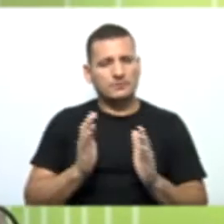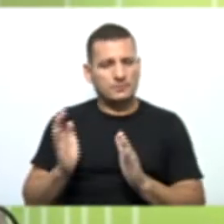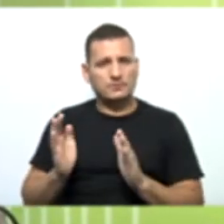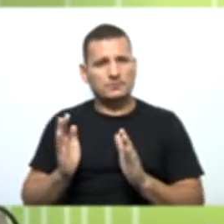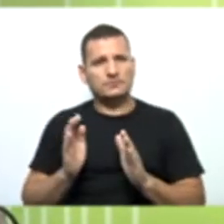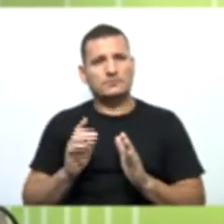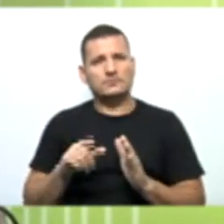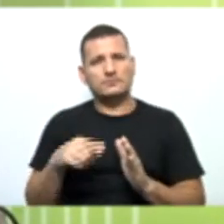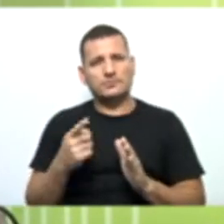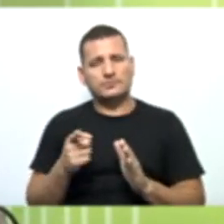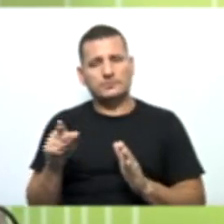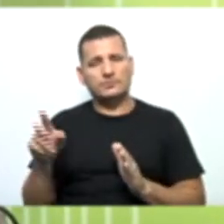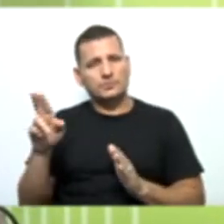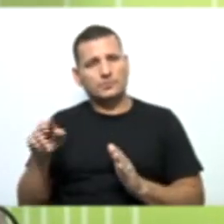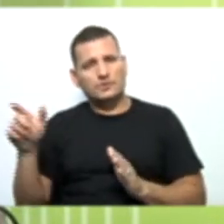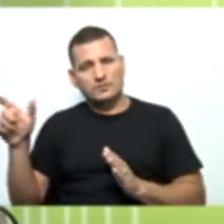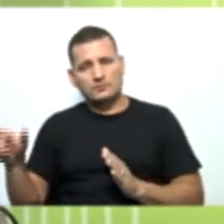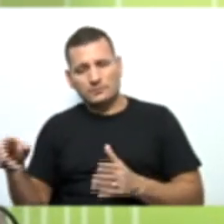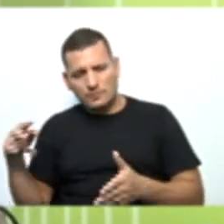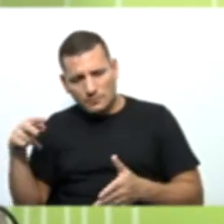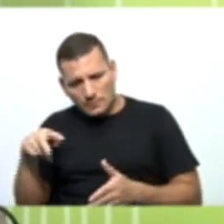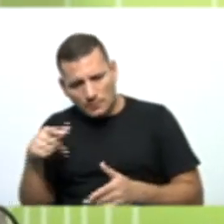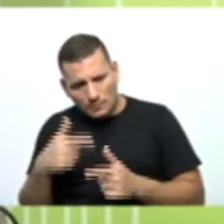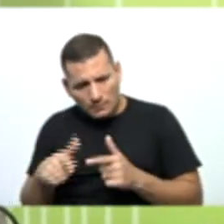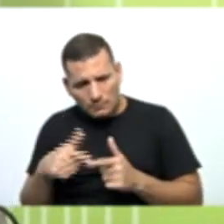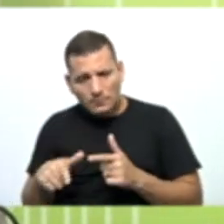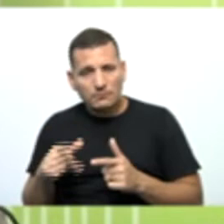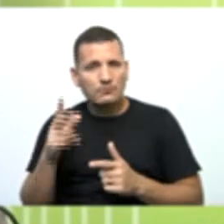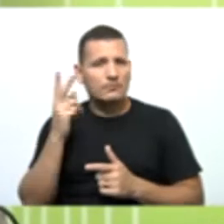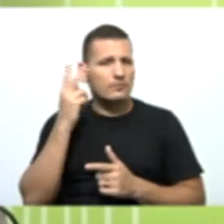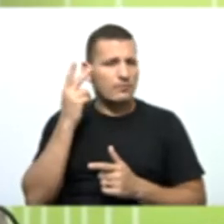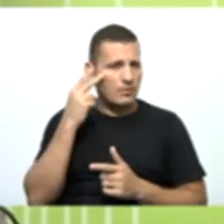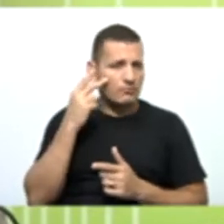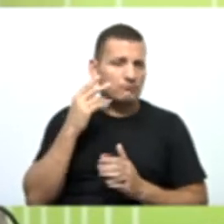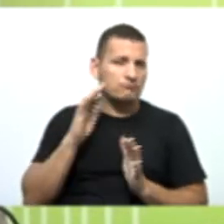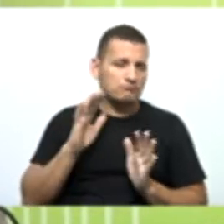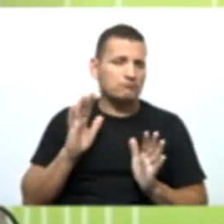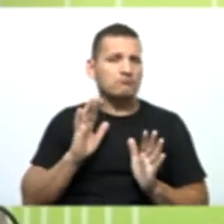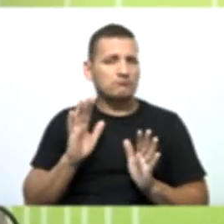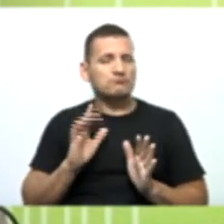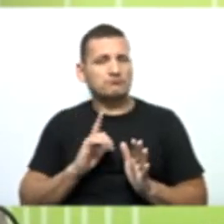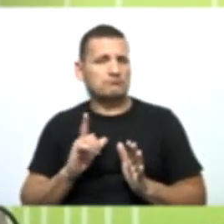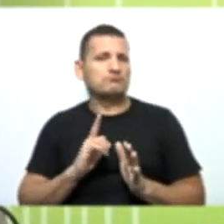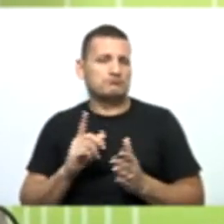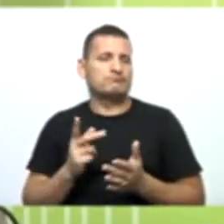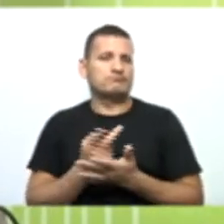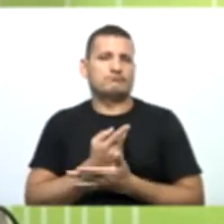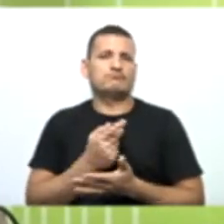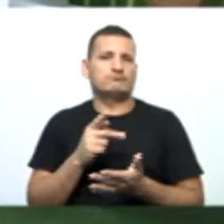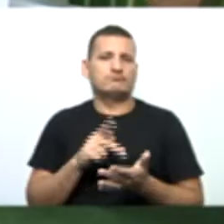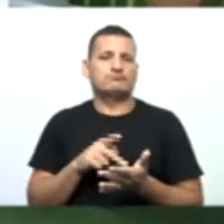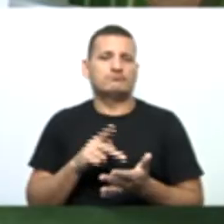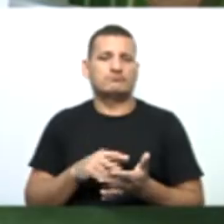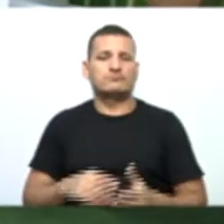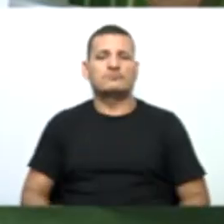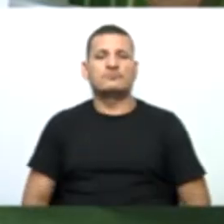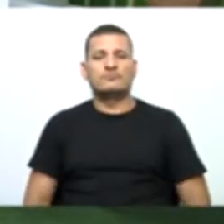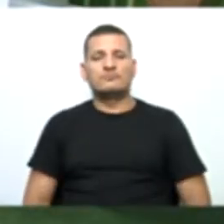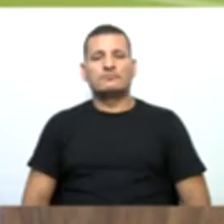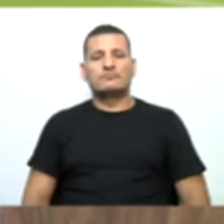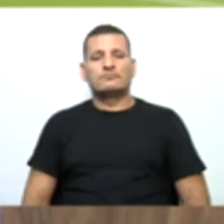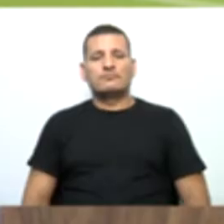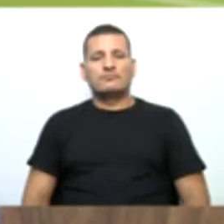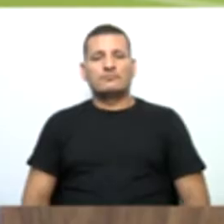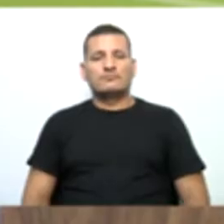lá no usuário, o usuário identificou o problema. Isso é normal? E isso acontece muito, né, professor? Acontece. Eu acho que